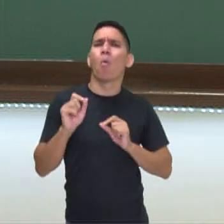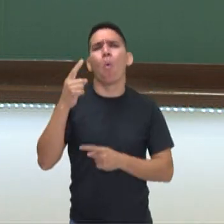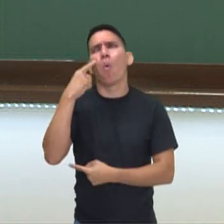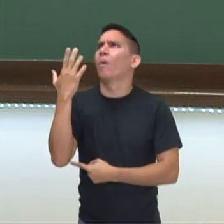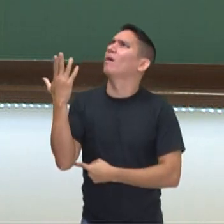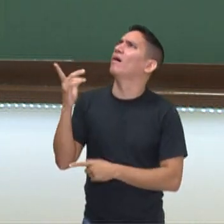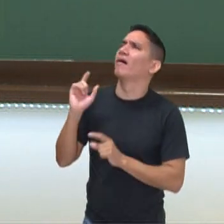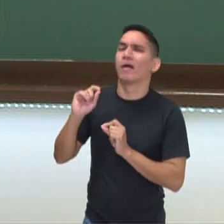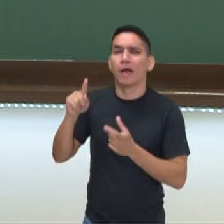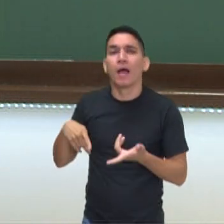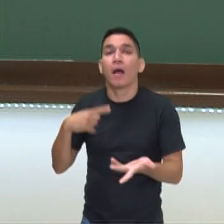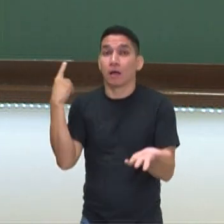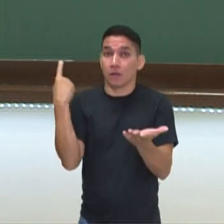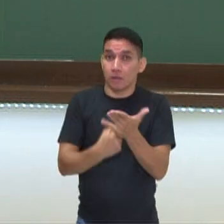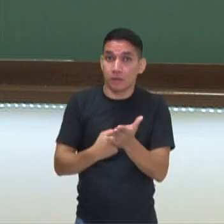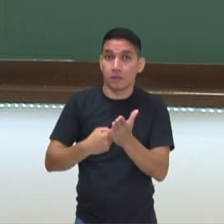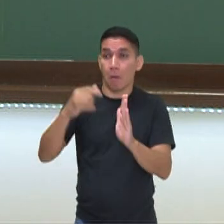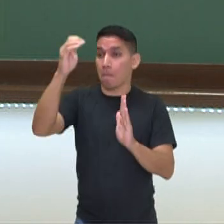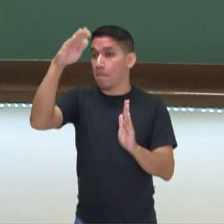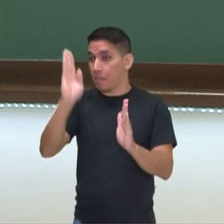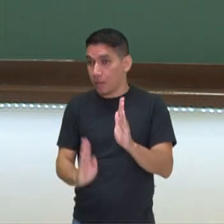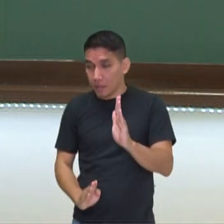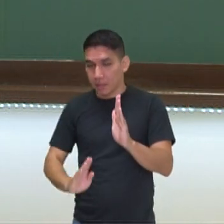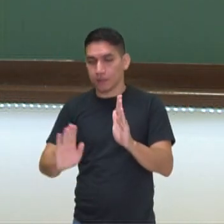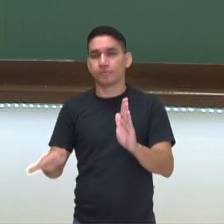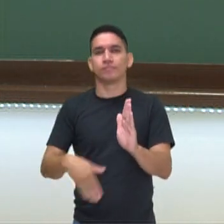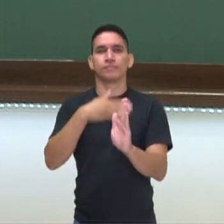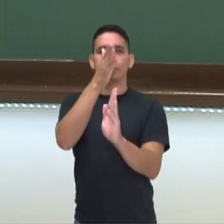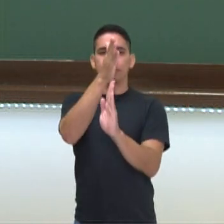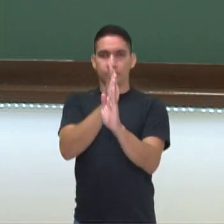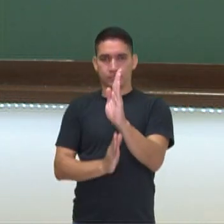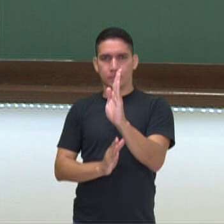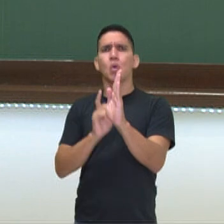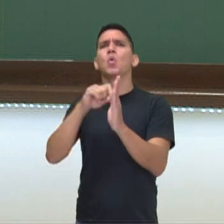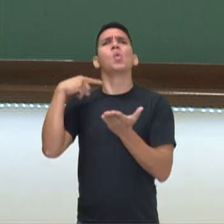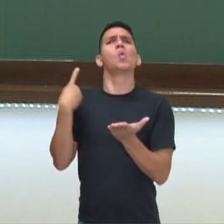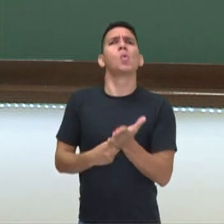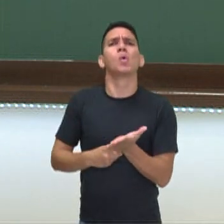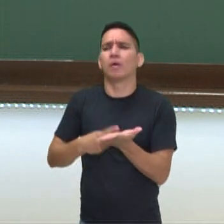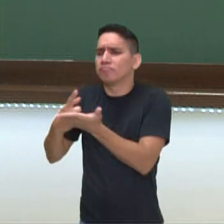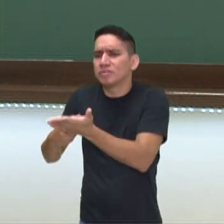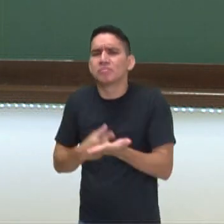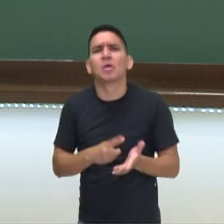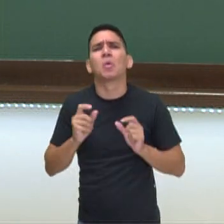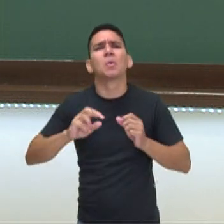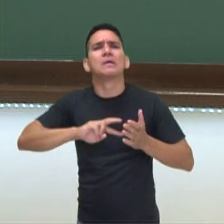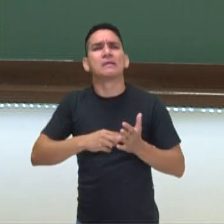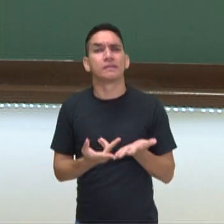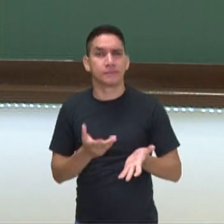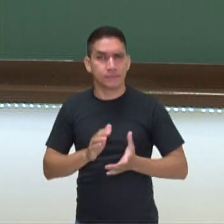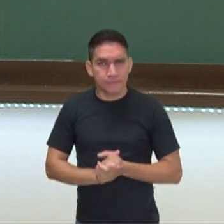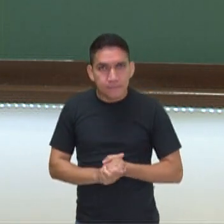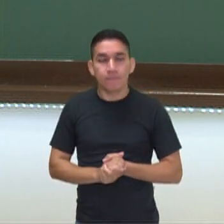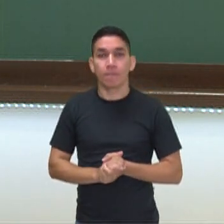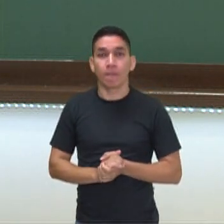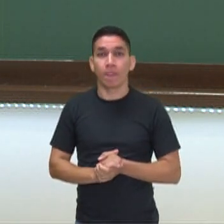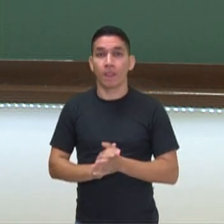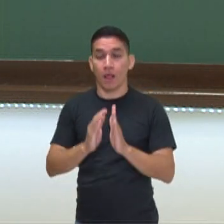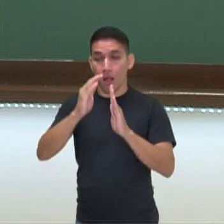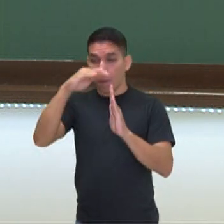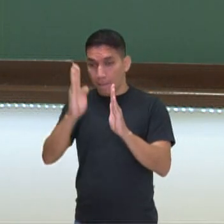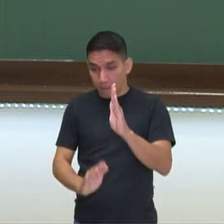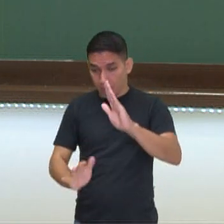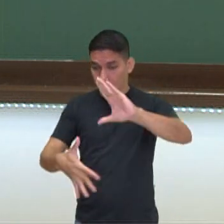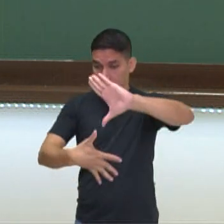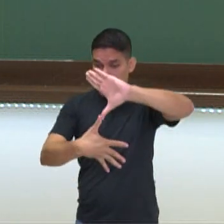gente lembrar do Tratado de Tordesilhas, né? O que definia o Tratado de Tordesilhas? Então, o Tratado de Tordesilhas foi um